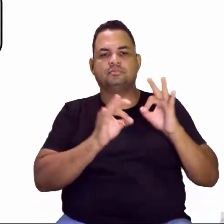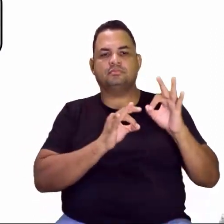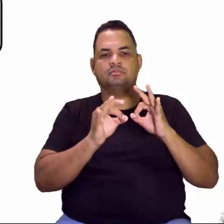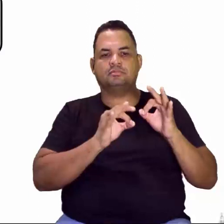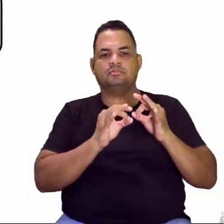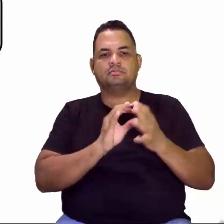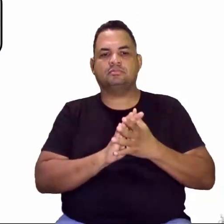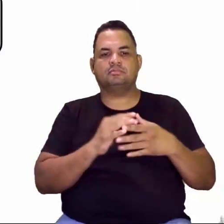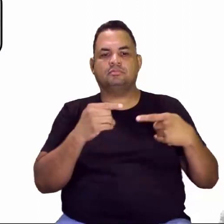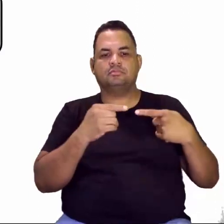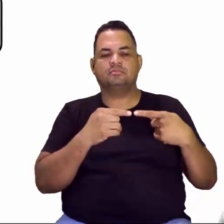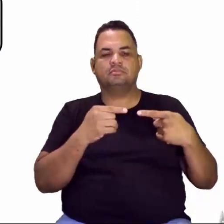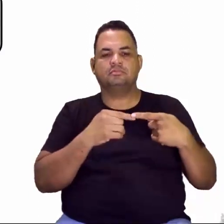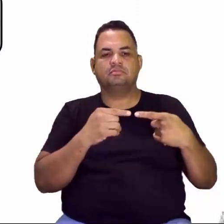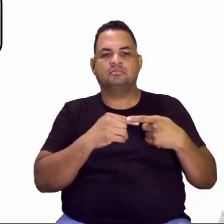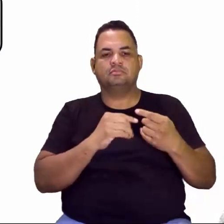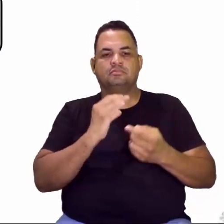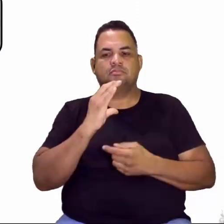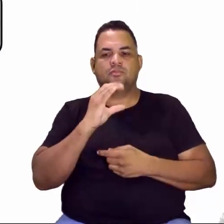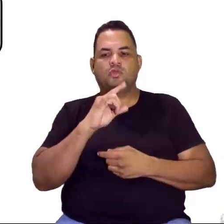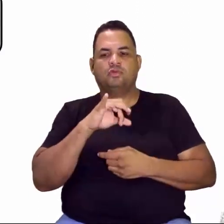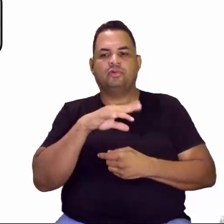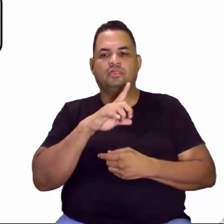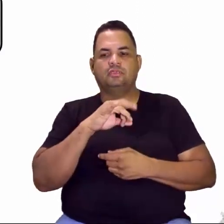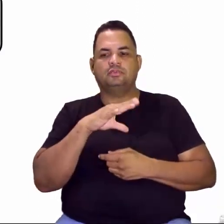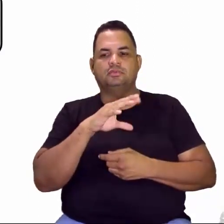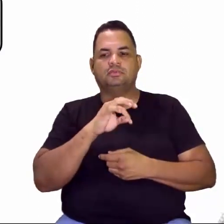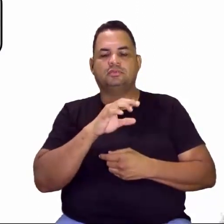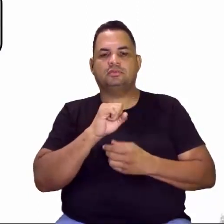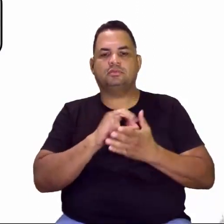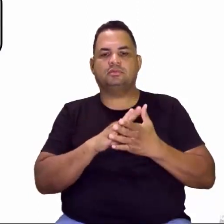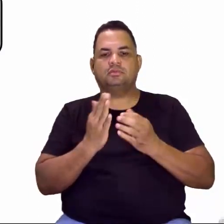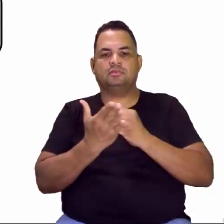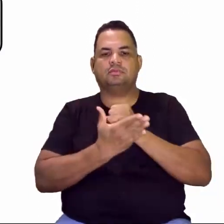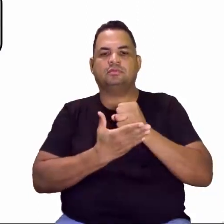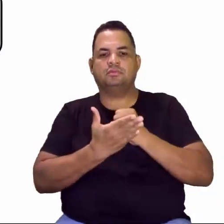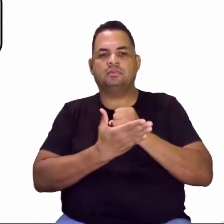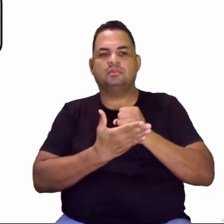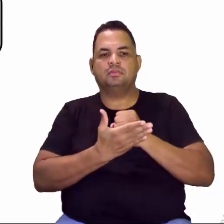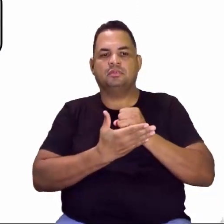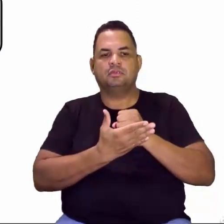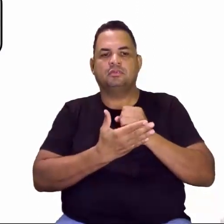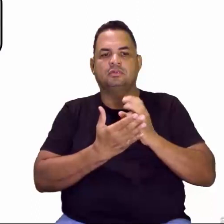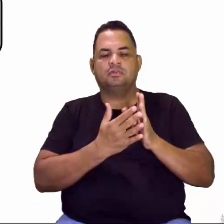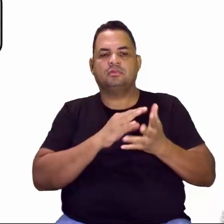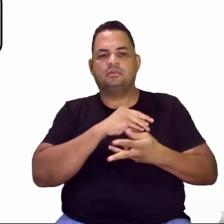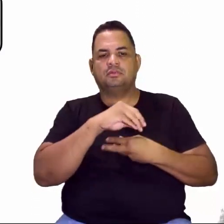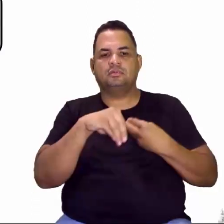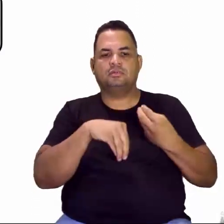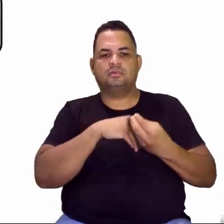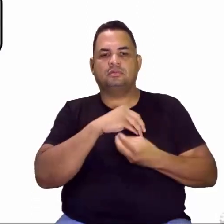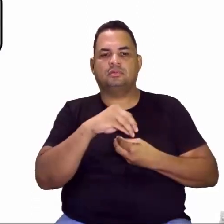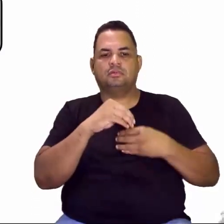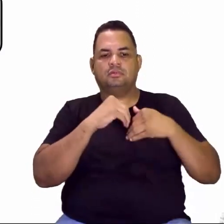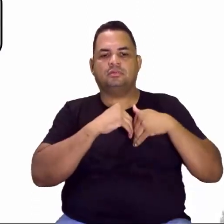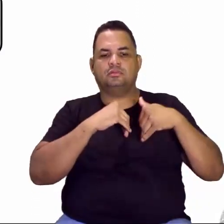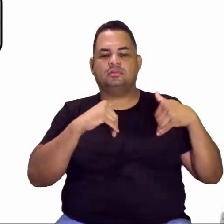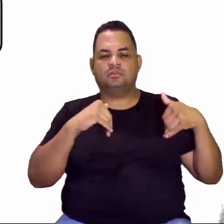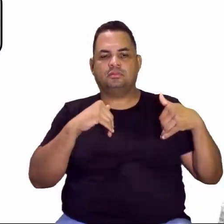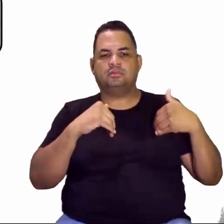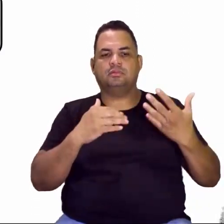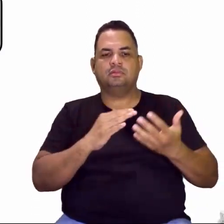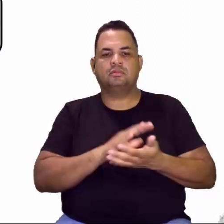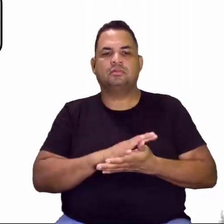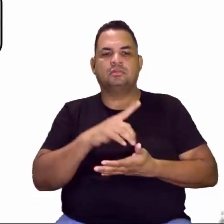formado através de ligações covalentes. A base em meio aquoso, ela vai estar dissociada.